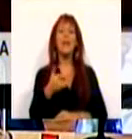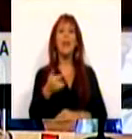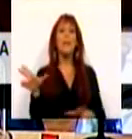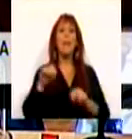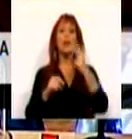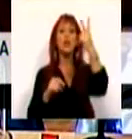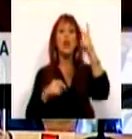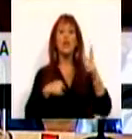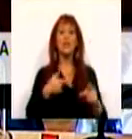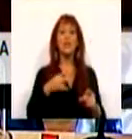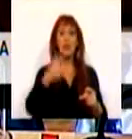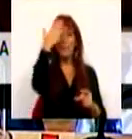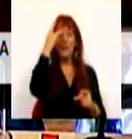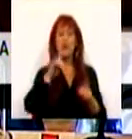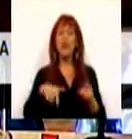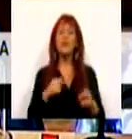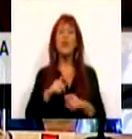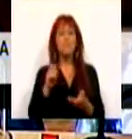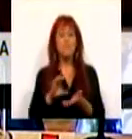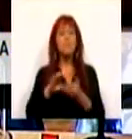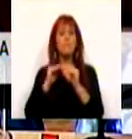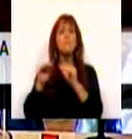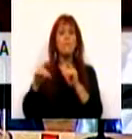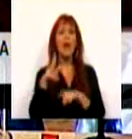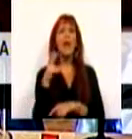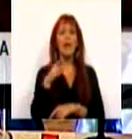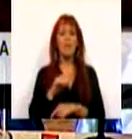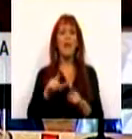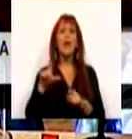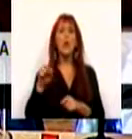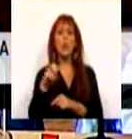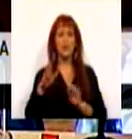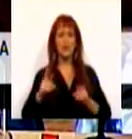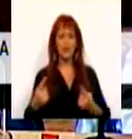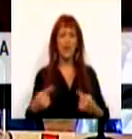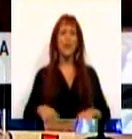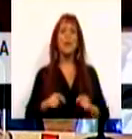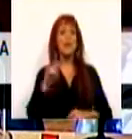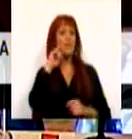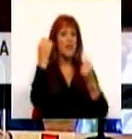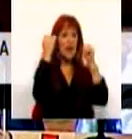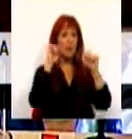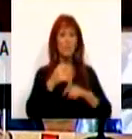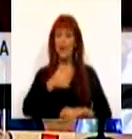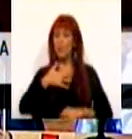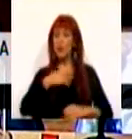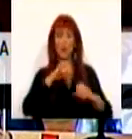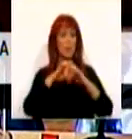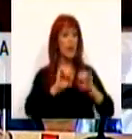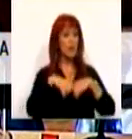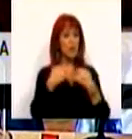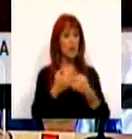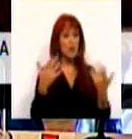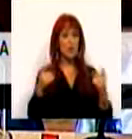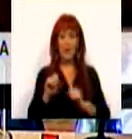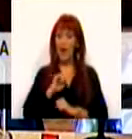de memória e conseguimos estabilizar financeiramente a RTP e a Lusa. Defendemos a autonomia das empresas de comunicação social